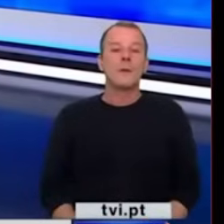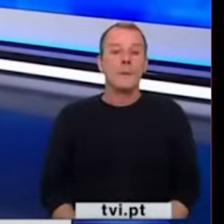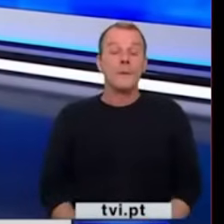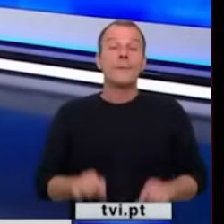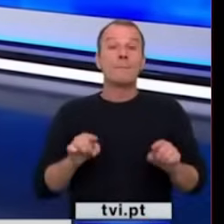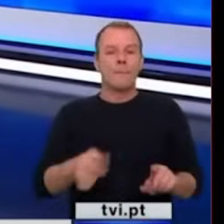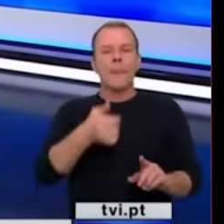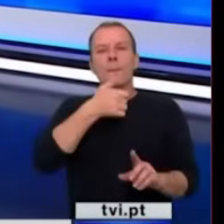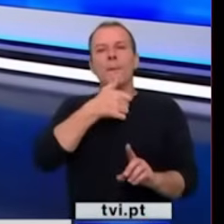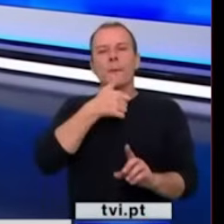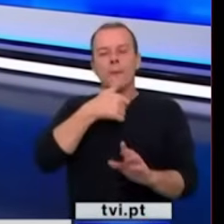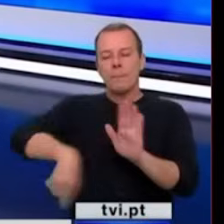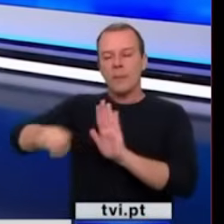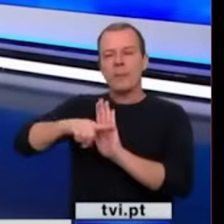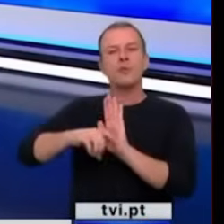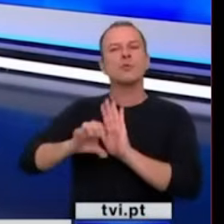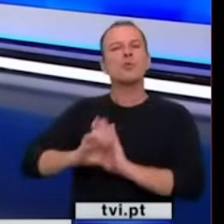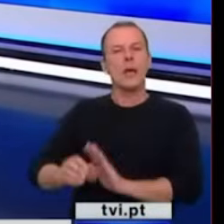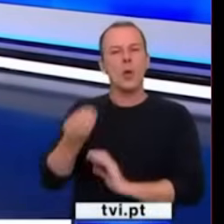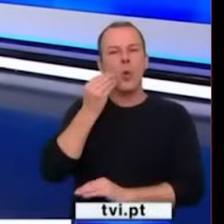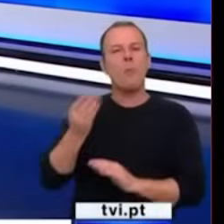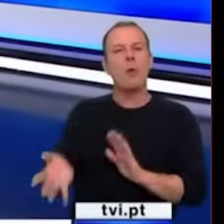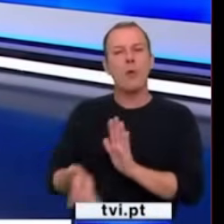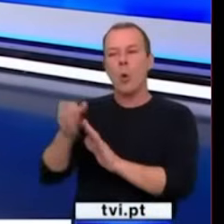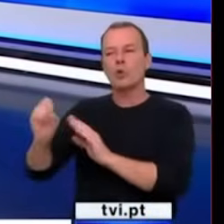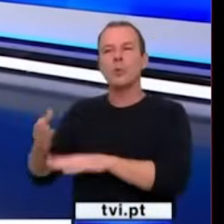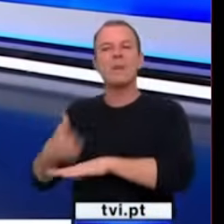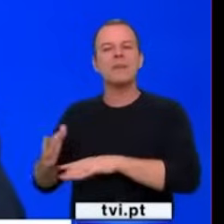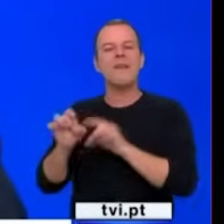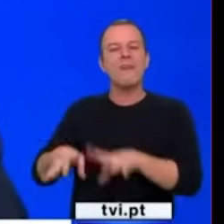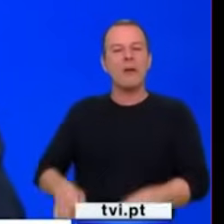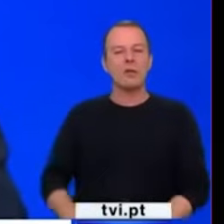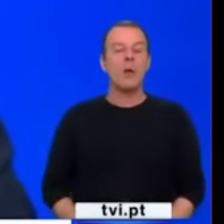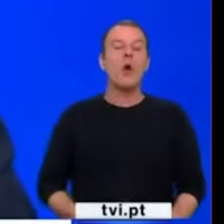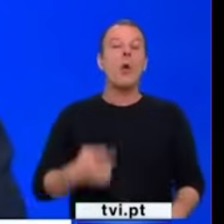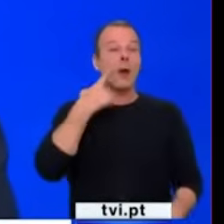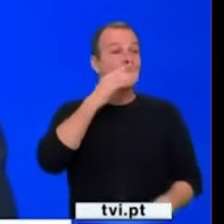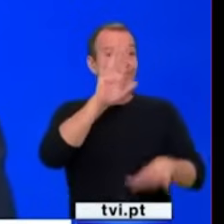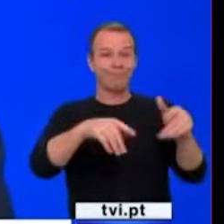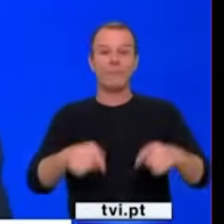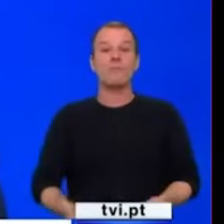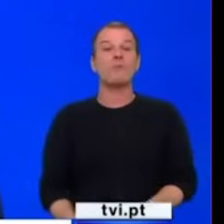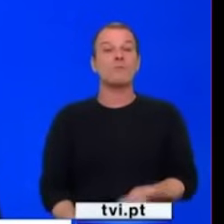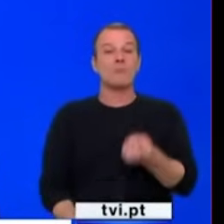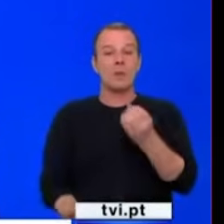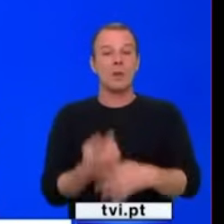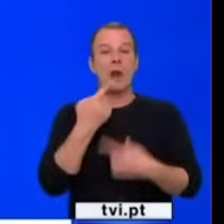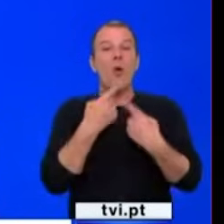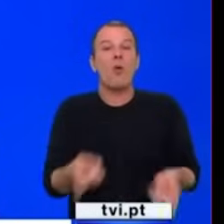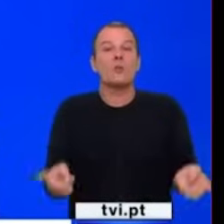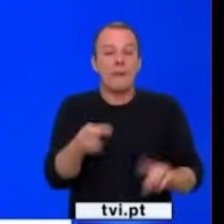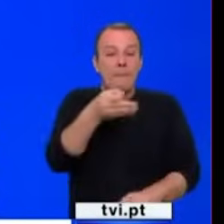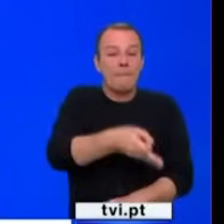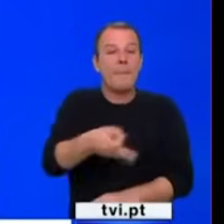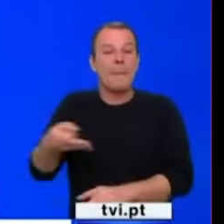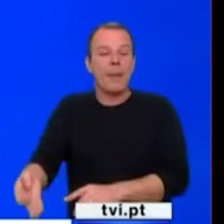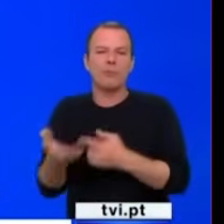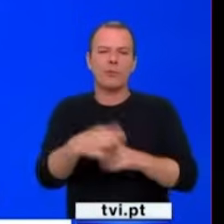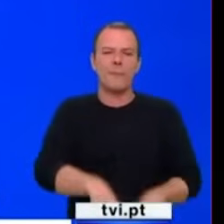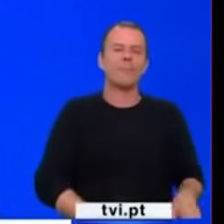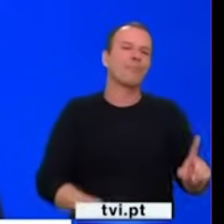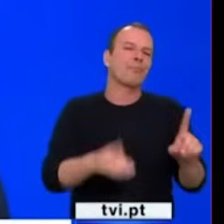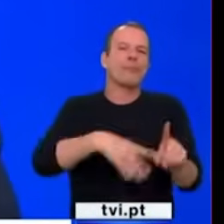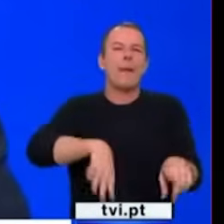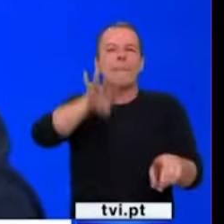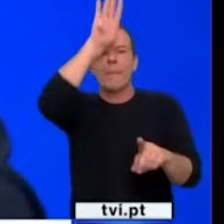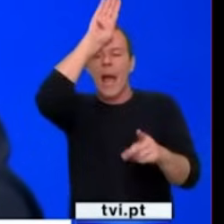para para evitar por exemplo esse desperdício ol já já lhe di três uma delas é reativar são fundamentais nós em vários hospitais como o caso de Braga como o caso de